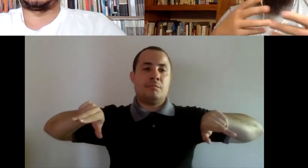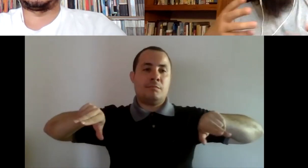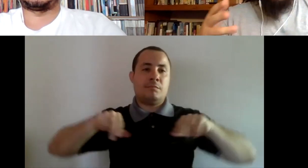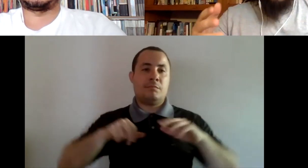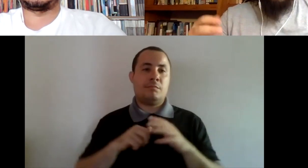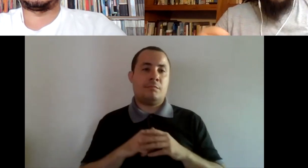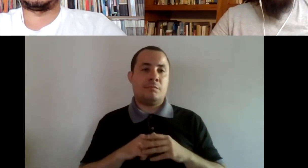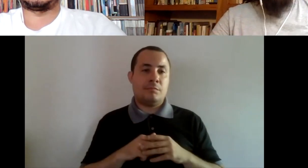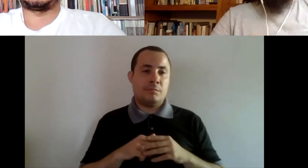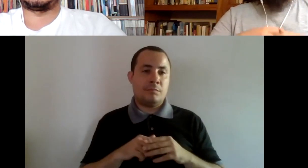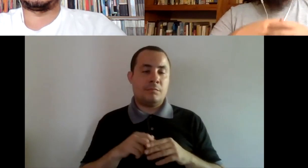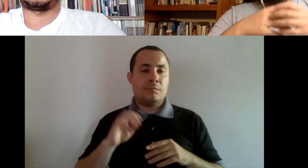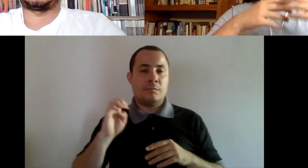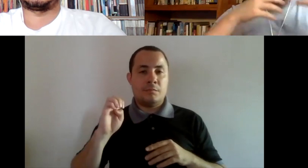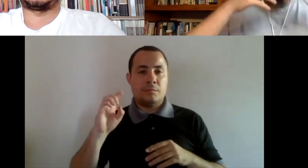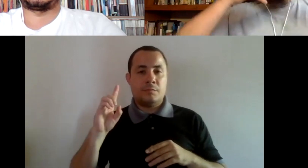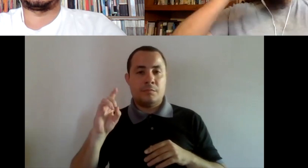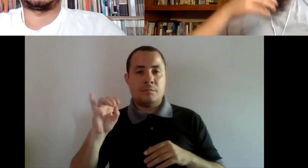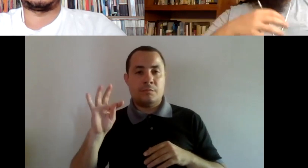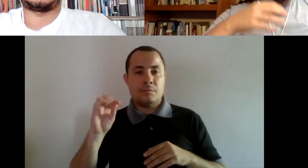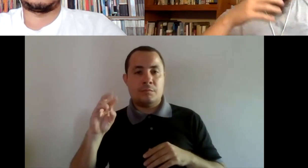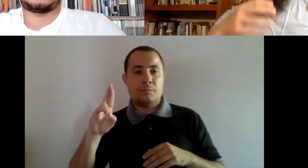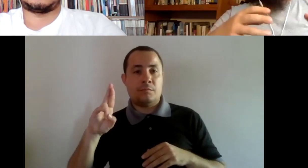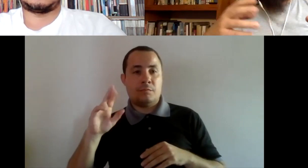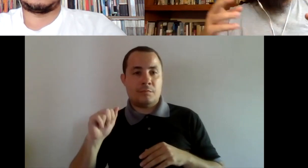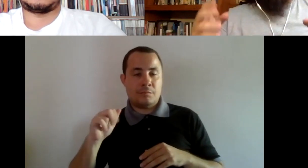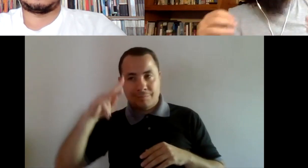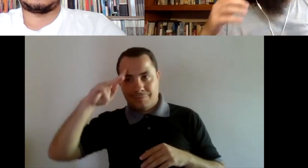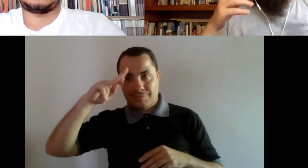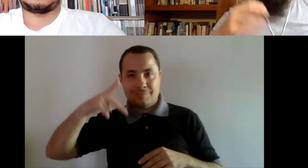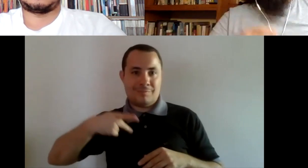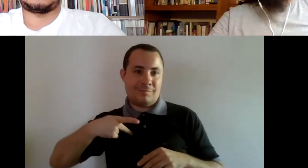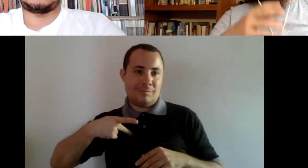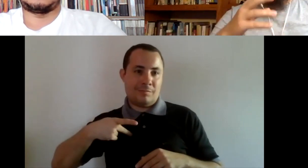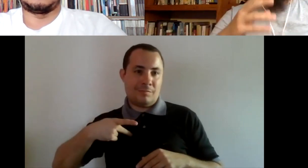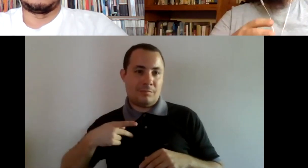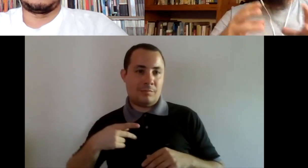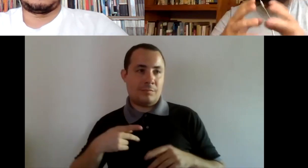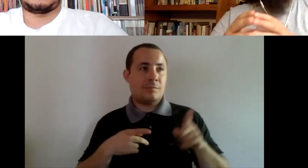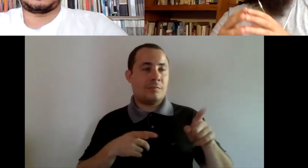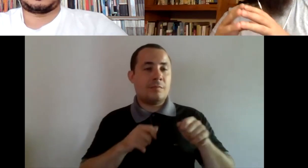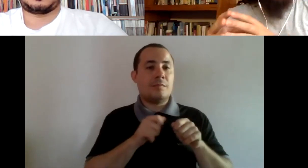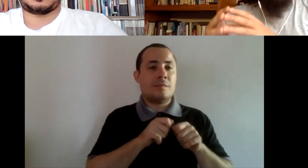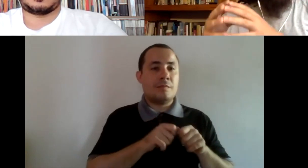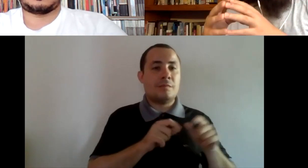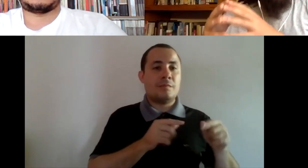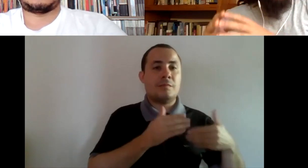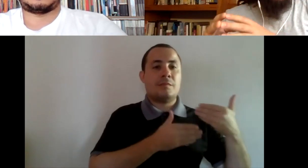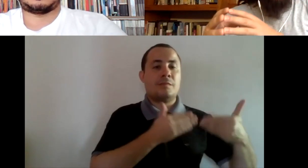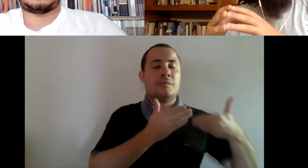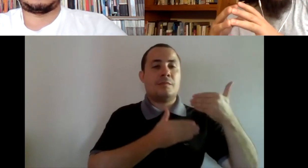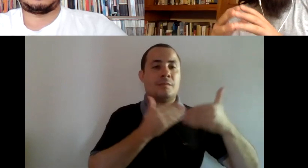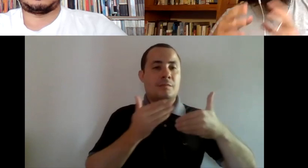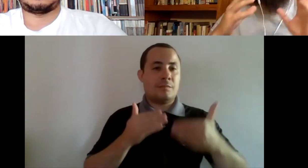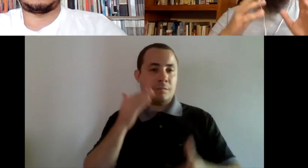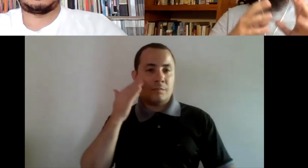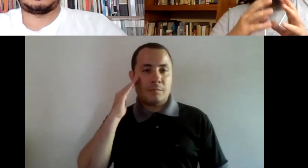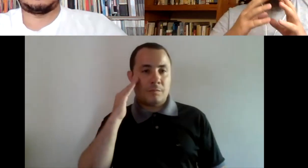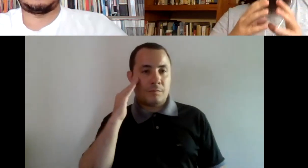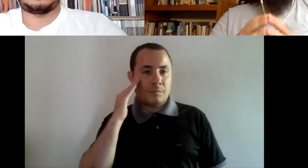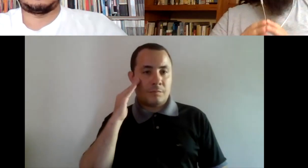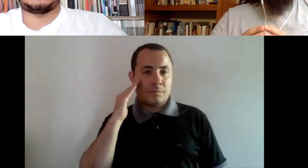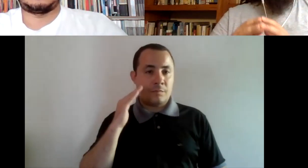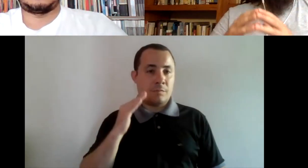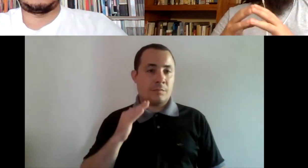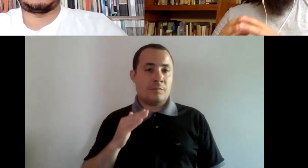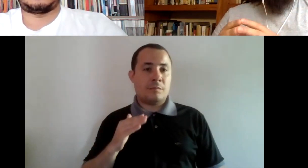Das editoras independentes, né? O que cada editora faz, qual é o projeto editorial de cada editora, né? Que tipo